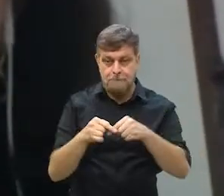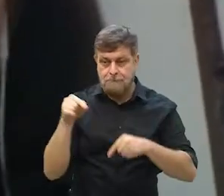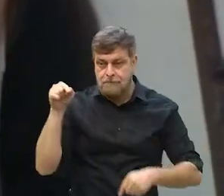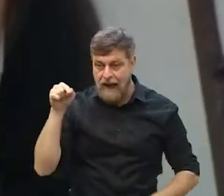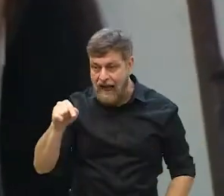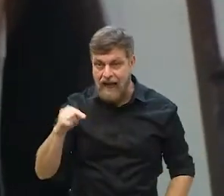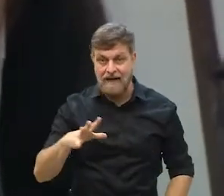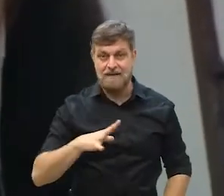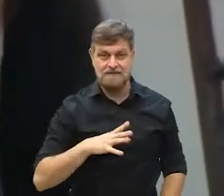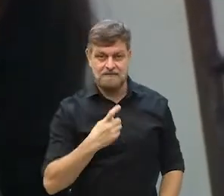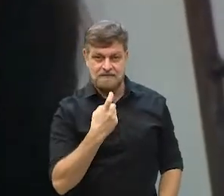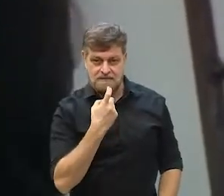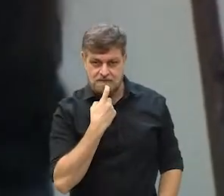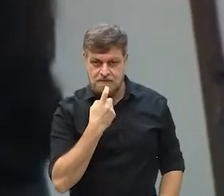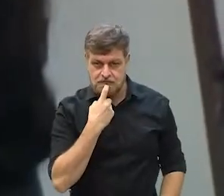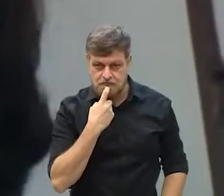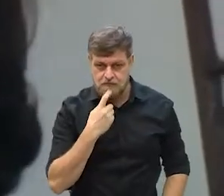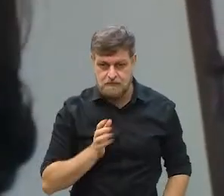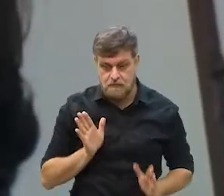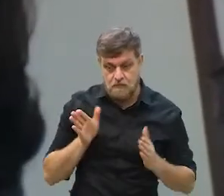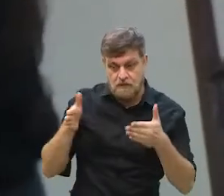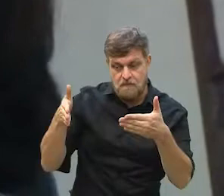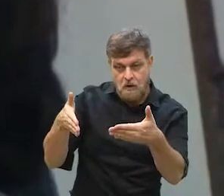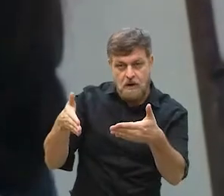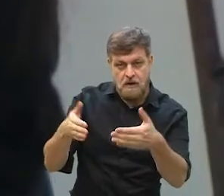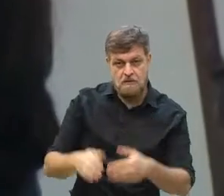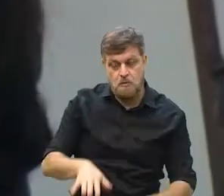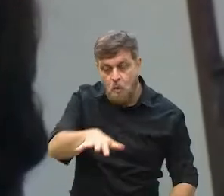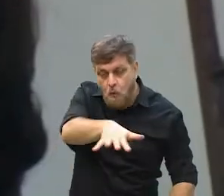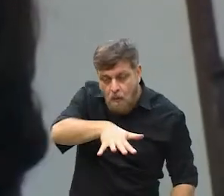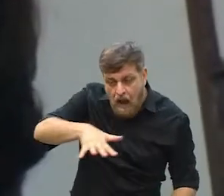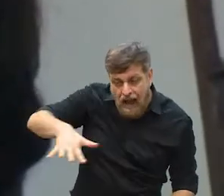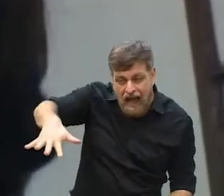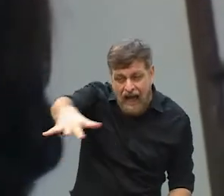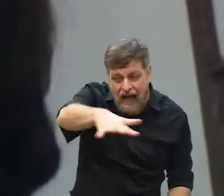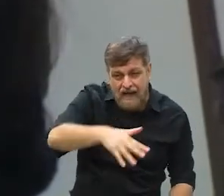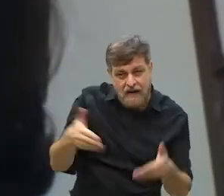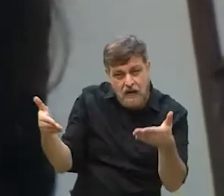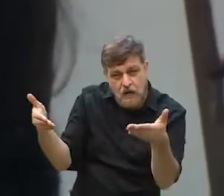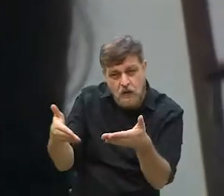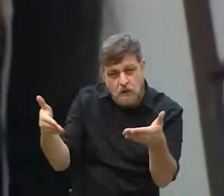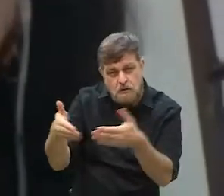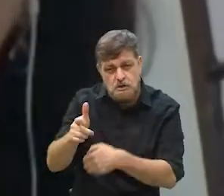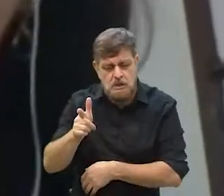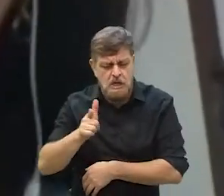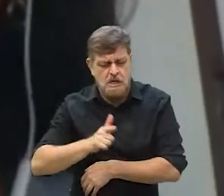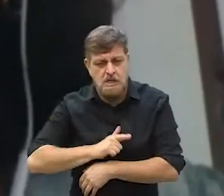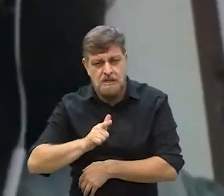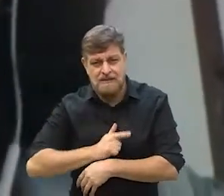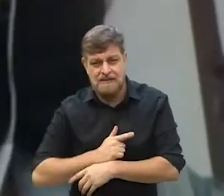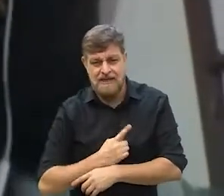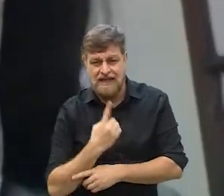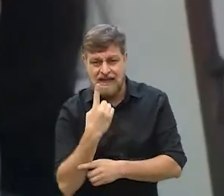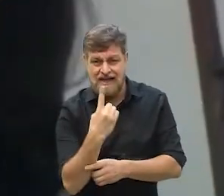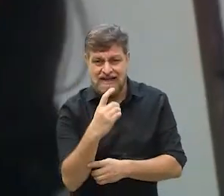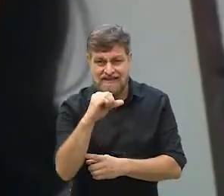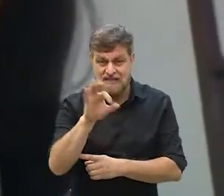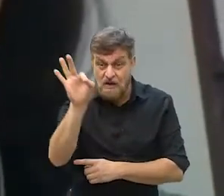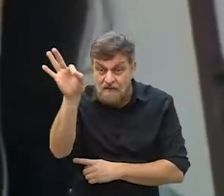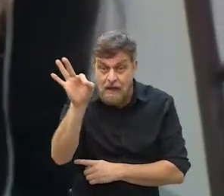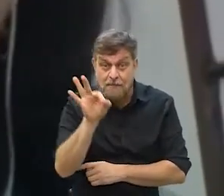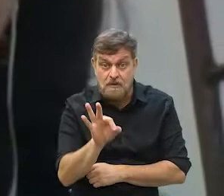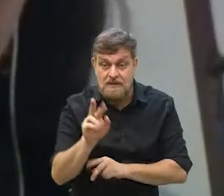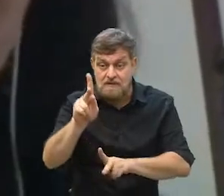considerável do município, né? Nós estamos falando de uma área que hoje, praticamente, nós temos aí 19% da